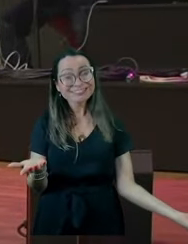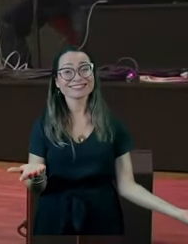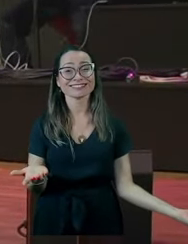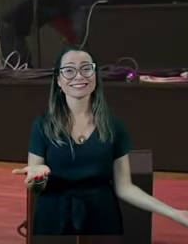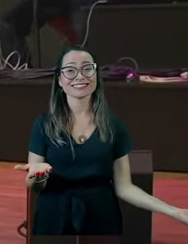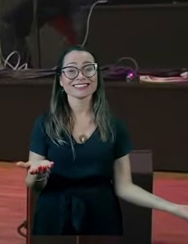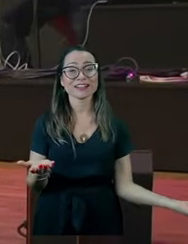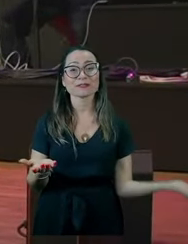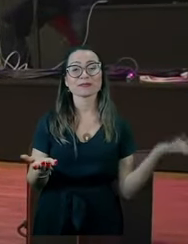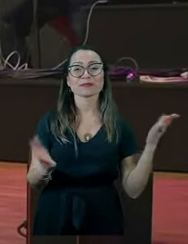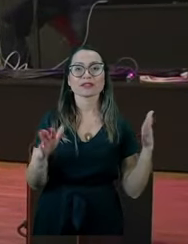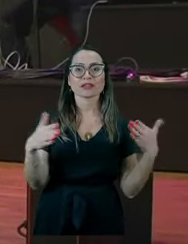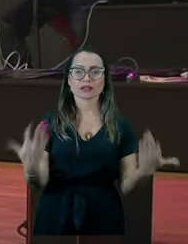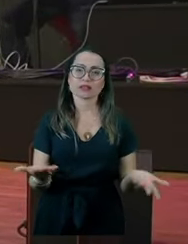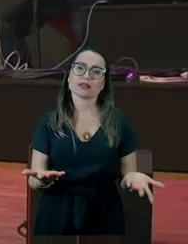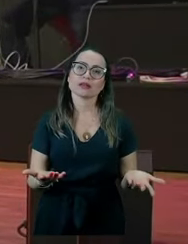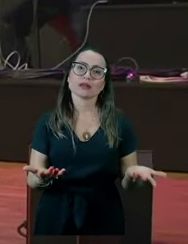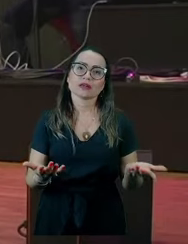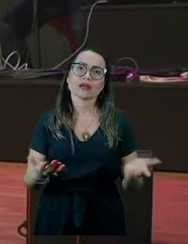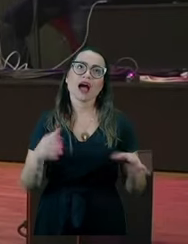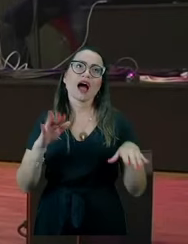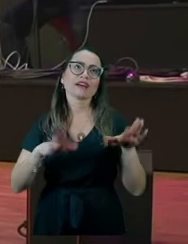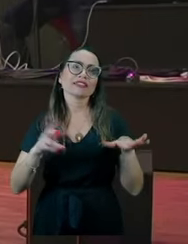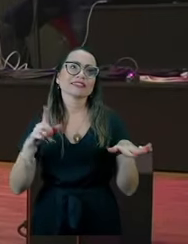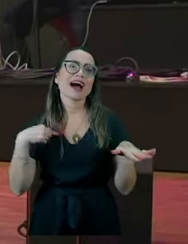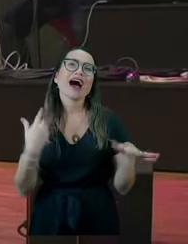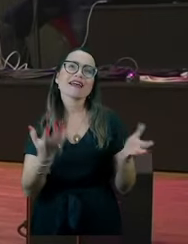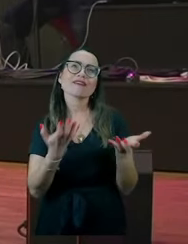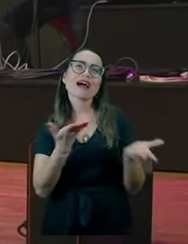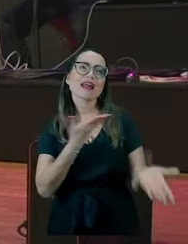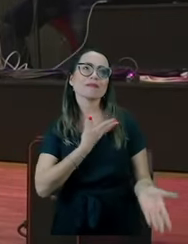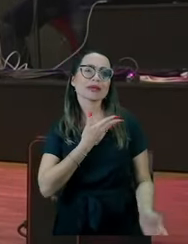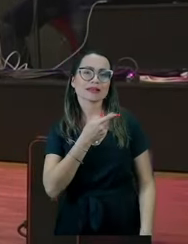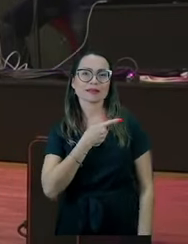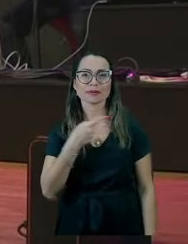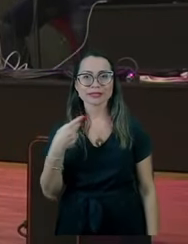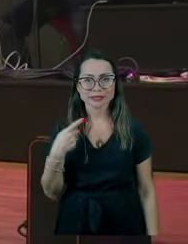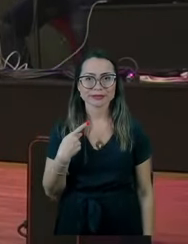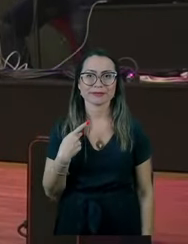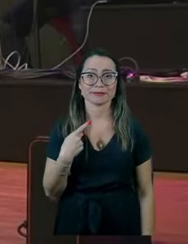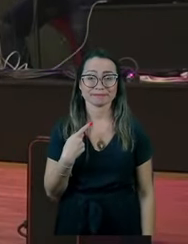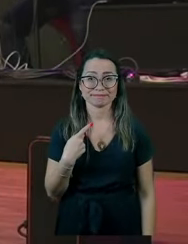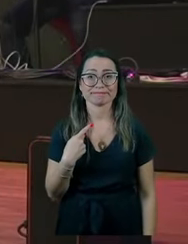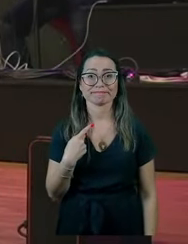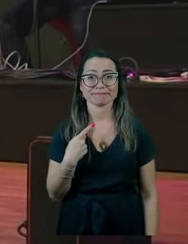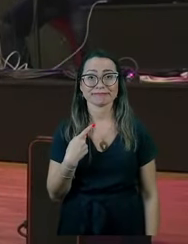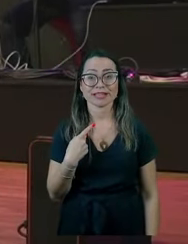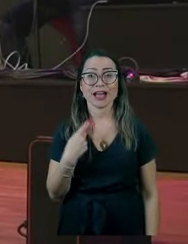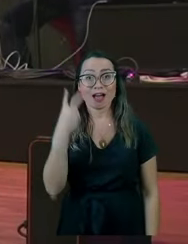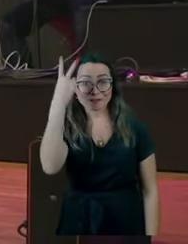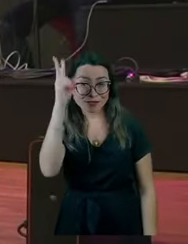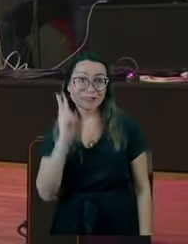Mas não, sai desse lugar. E às vezes, eu quero ser amiga da pastora Viviane. Gente, tem tanta gente mais interessante aqui na igreja.